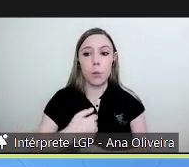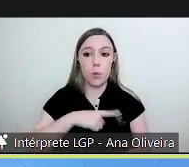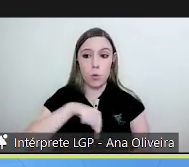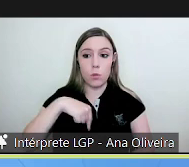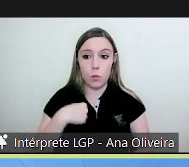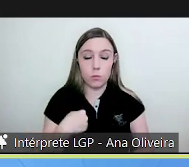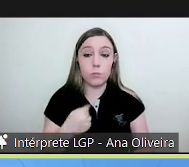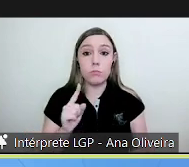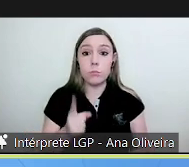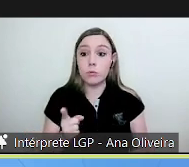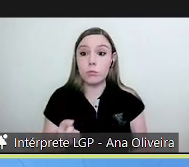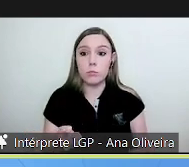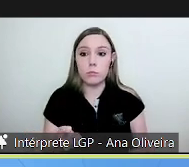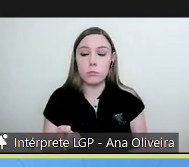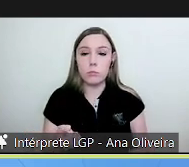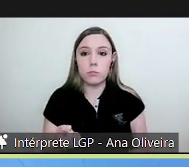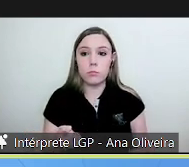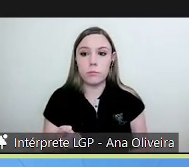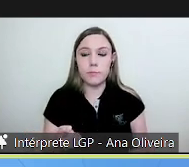portanto,